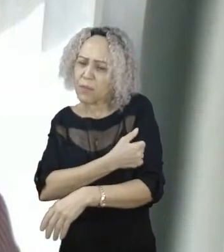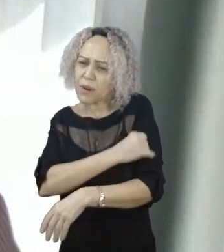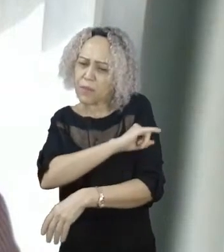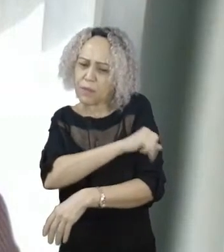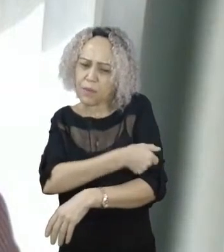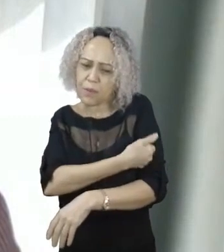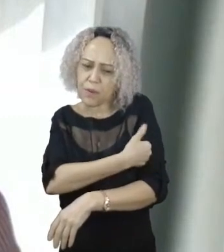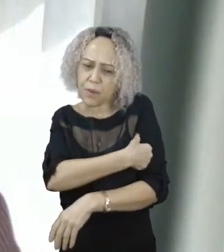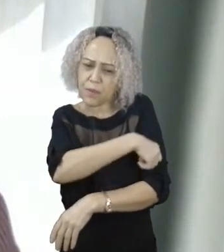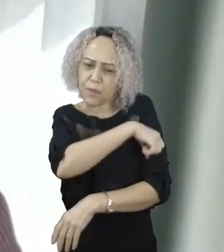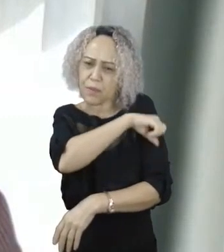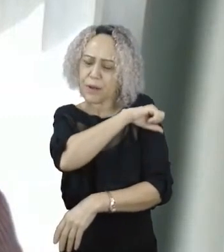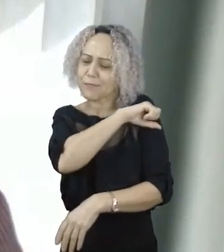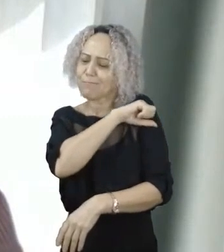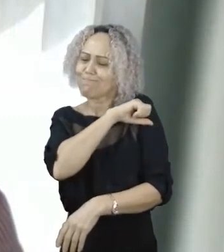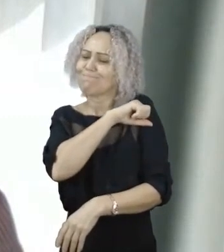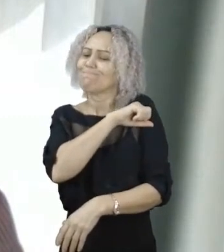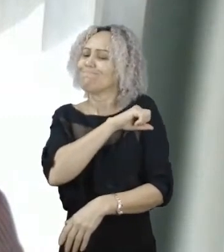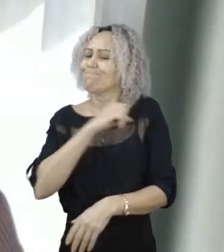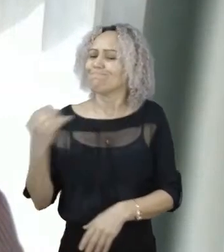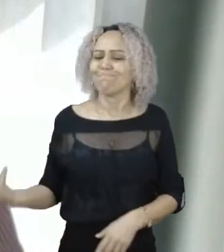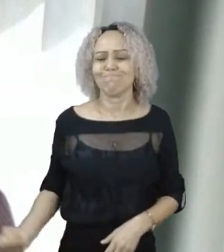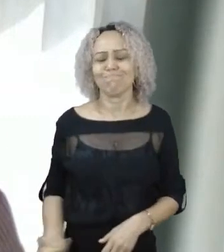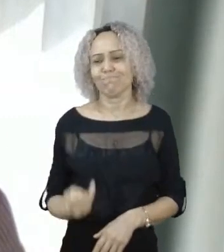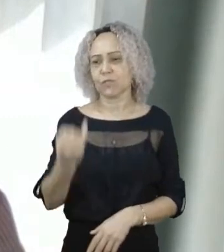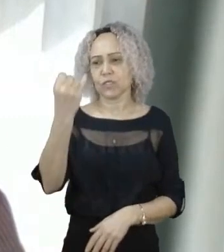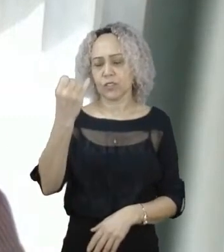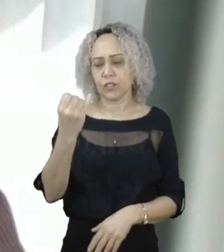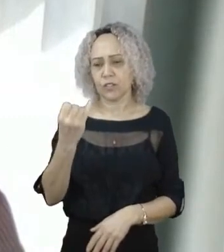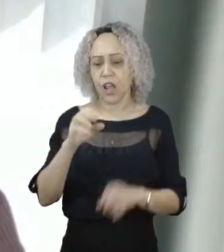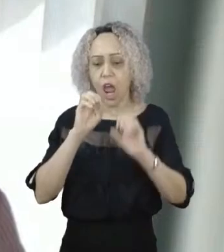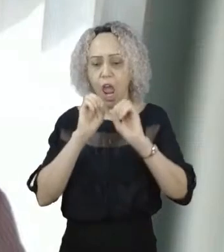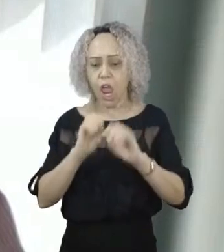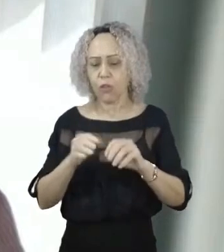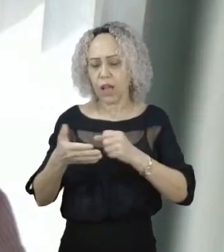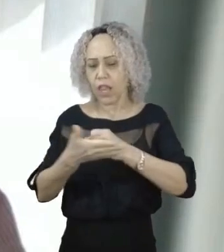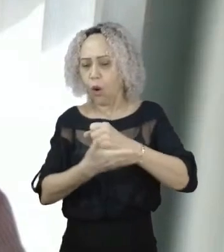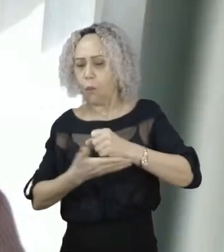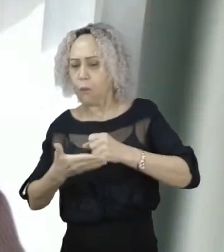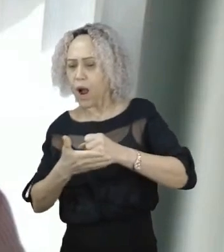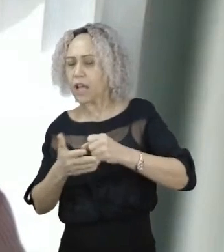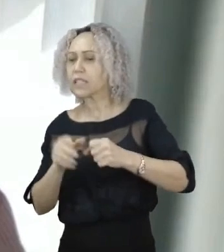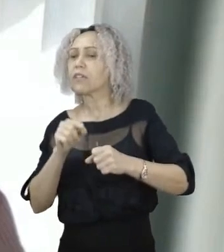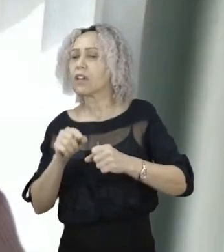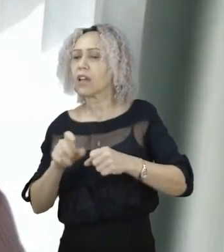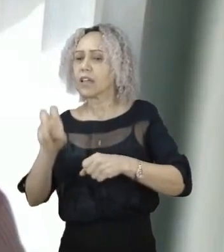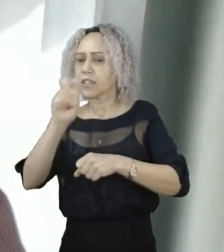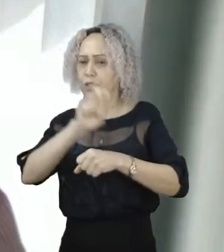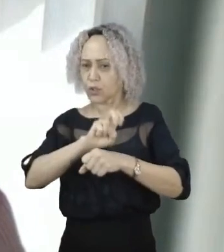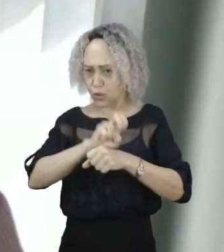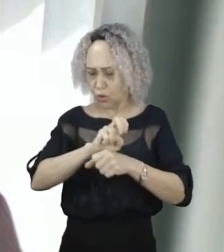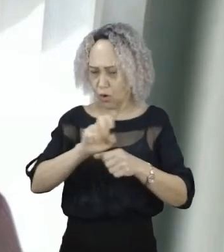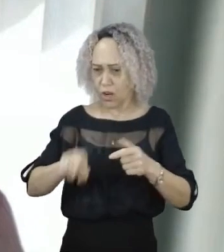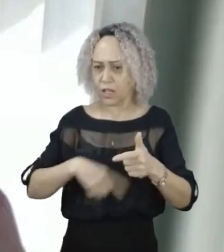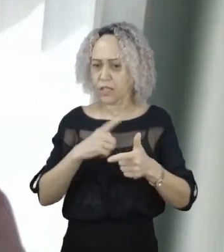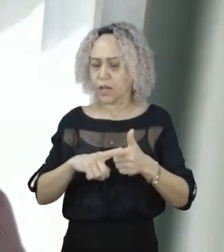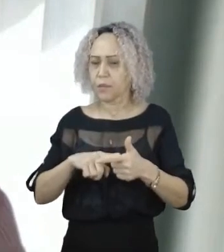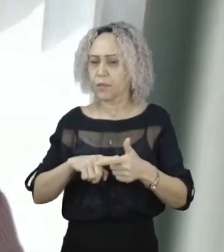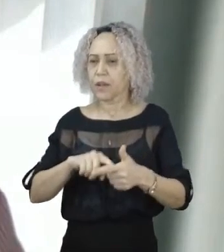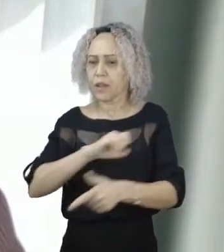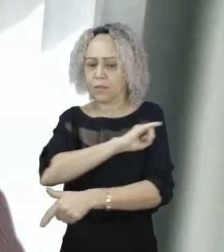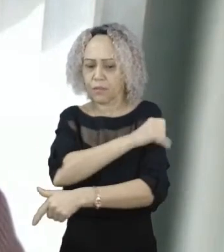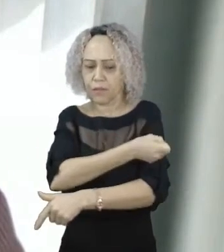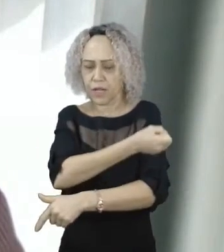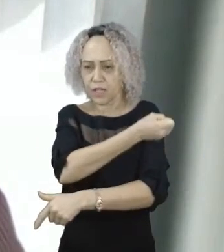é fundamental. A educação básica tem no seu primeiro estágio creche e pré-escola, que configuram